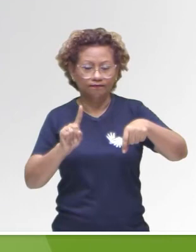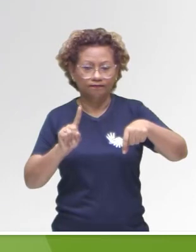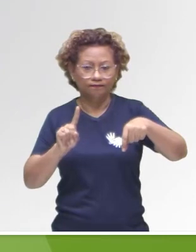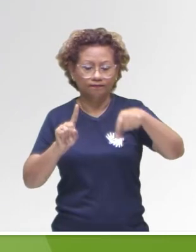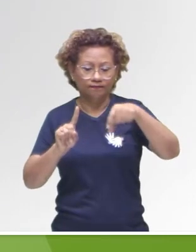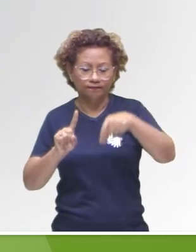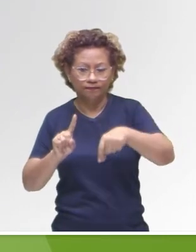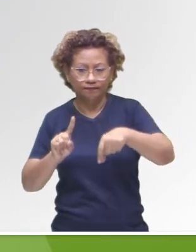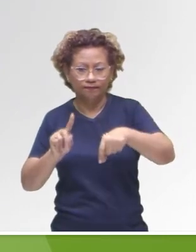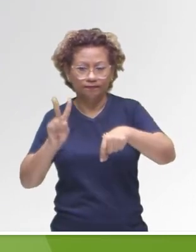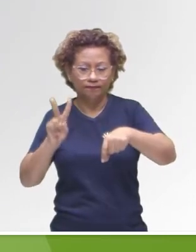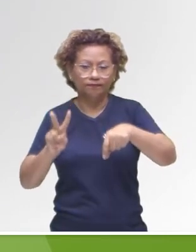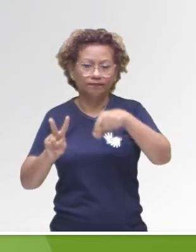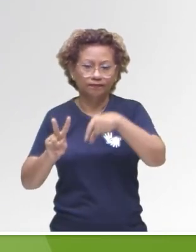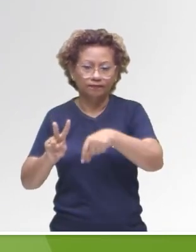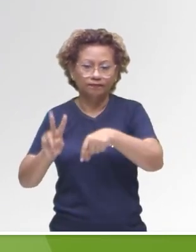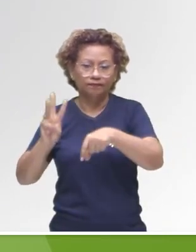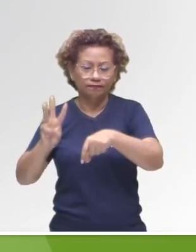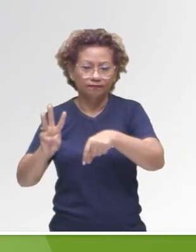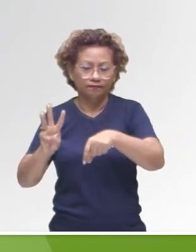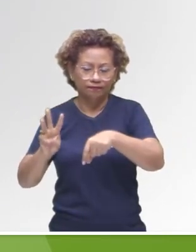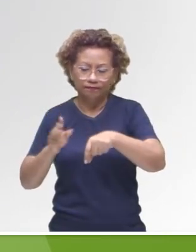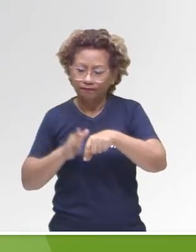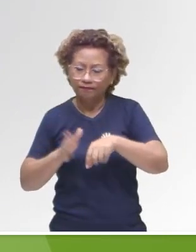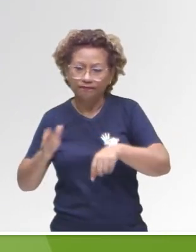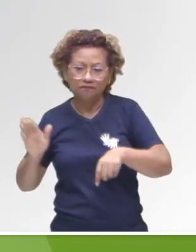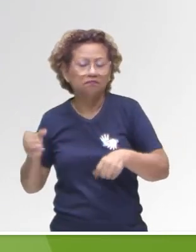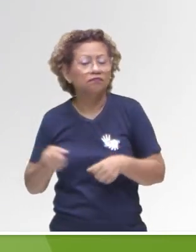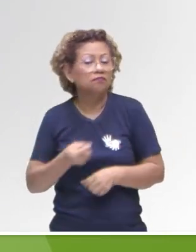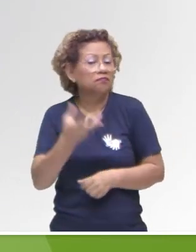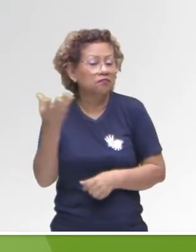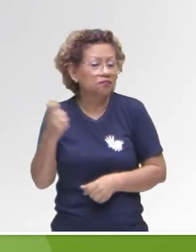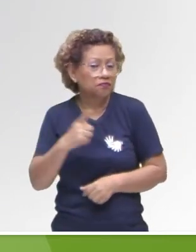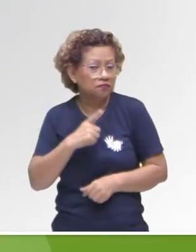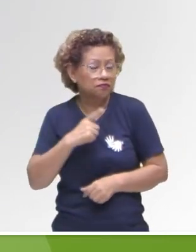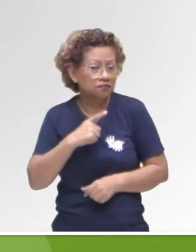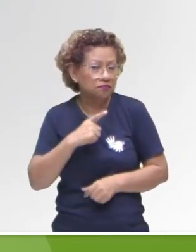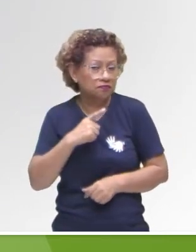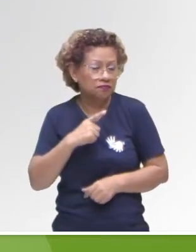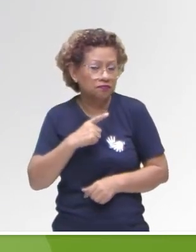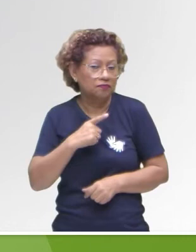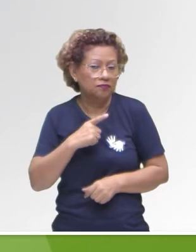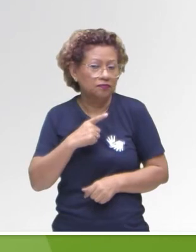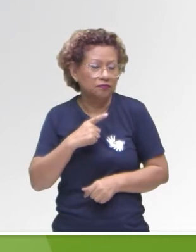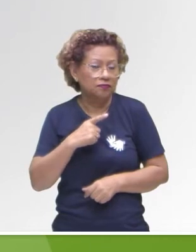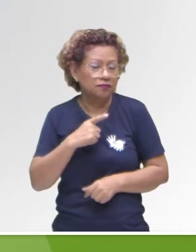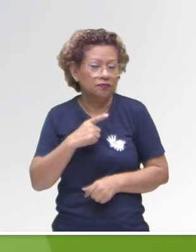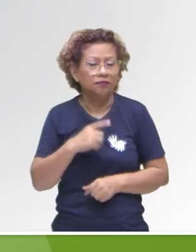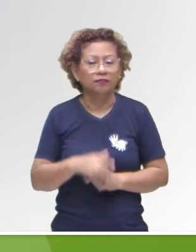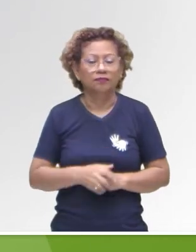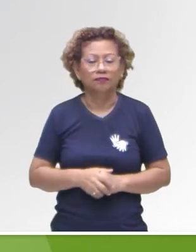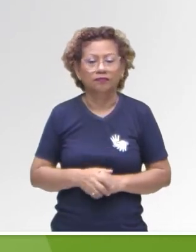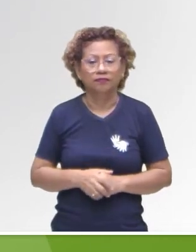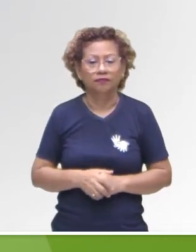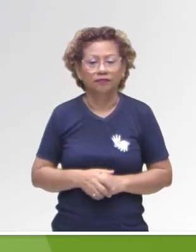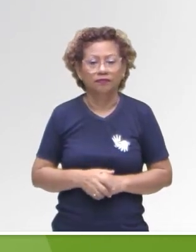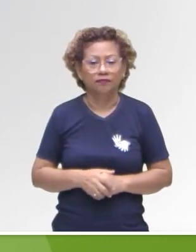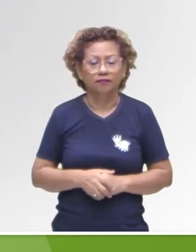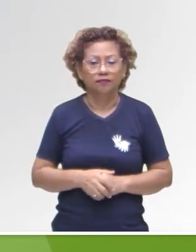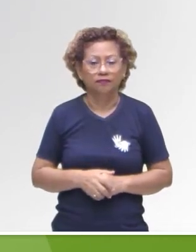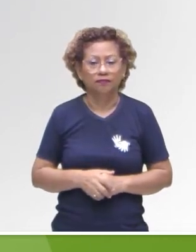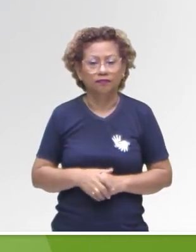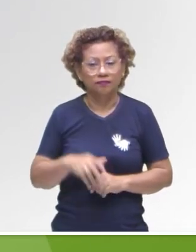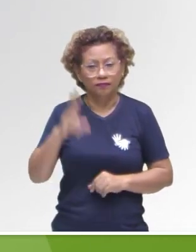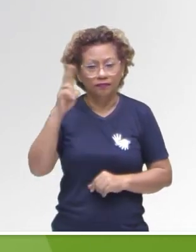assim sucessivamente. Aí depende de quantos capacitores estejam associados, né? Eu mostrei para vocês ali no esquema